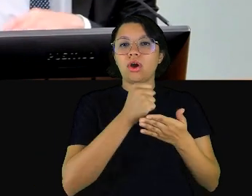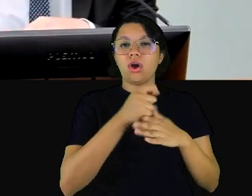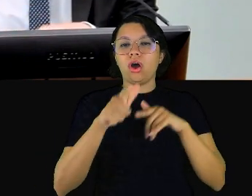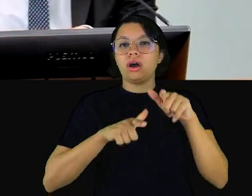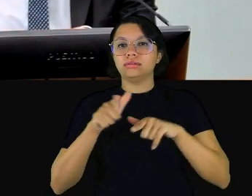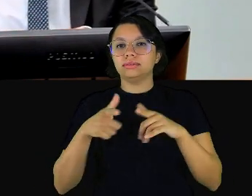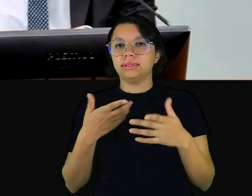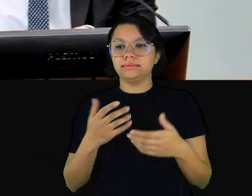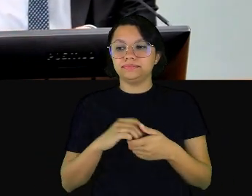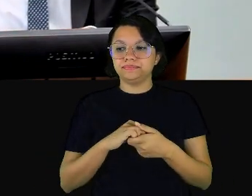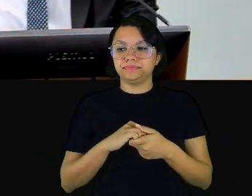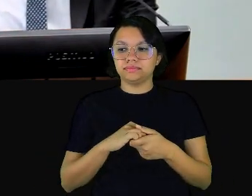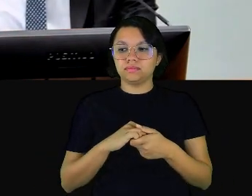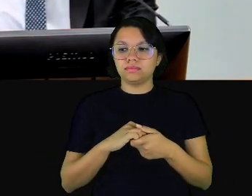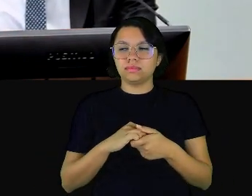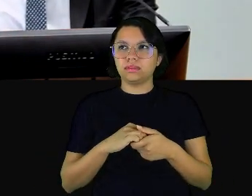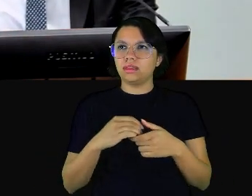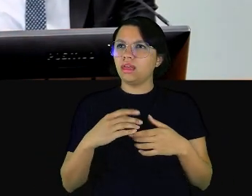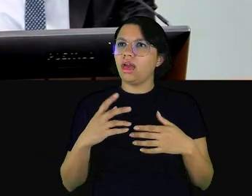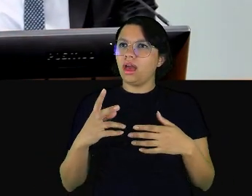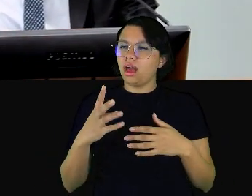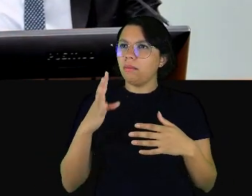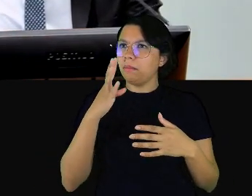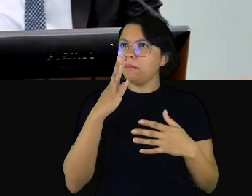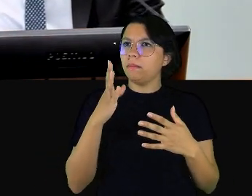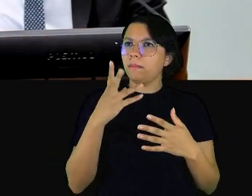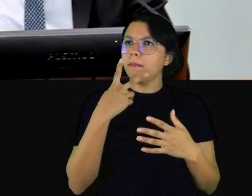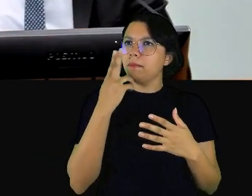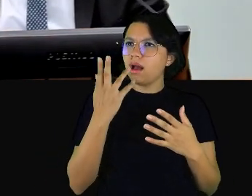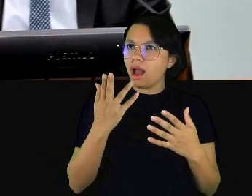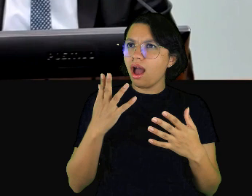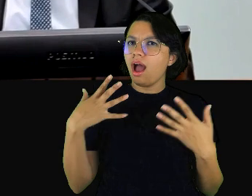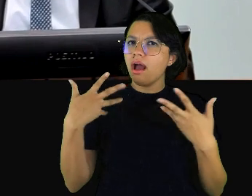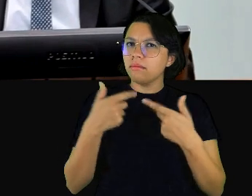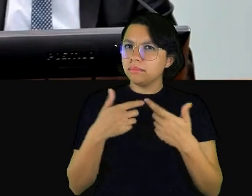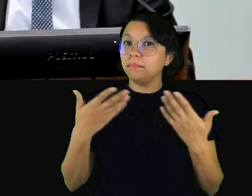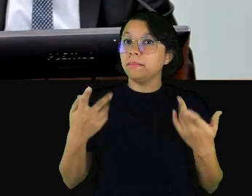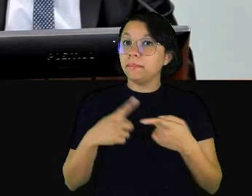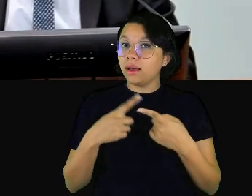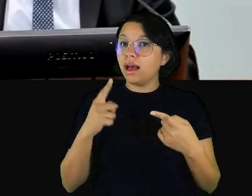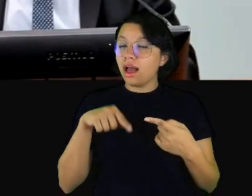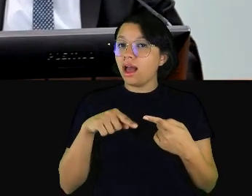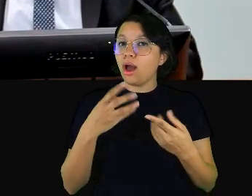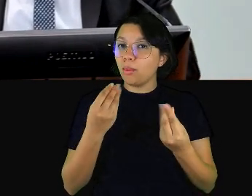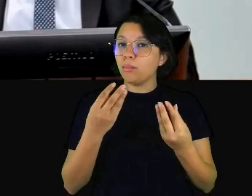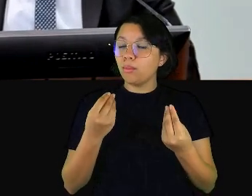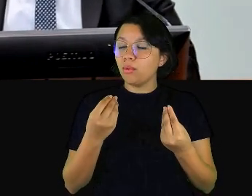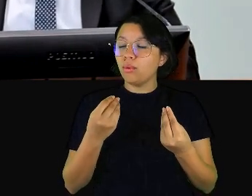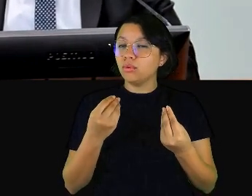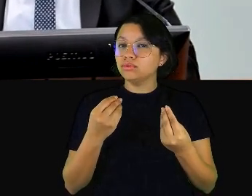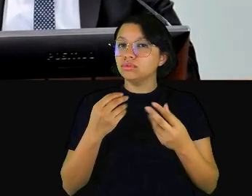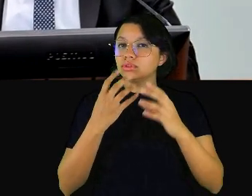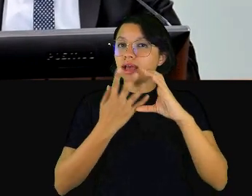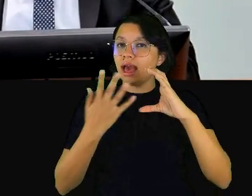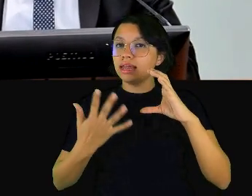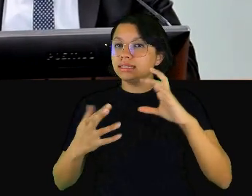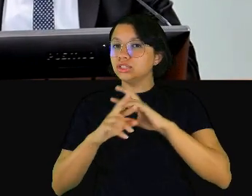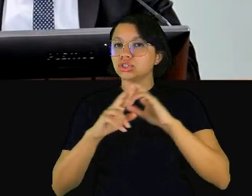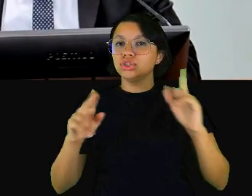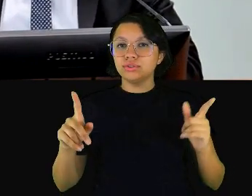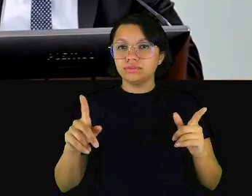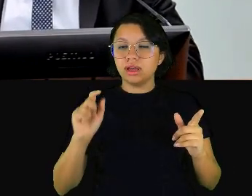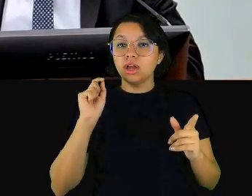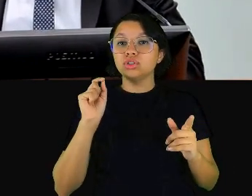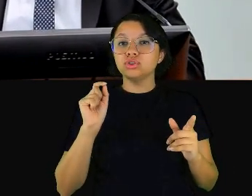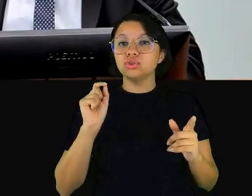de trabalho. Por incrível que pareça, ele é, em muitos aspectos, diferente